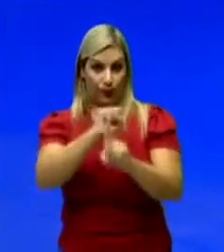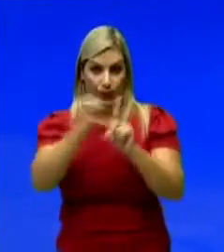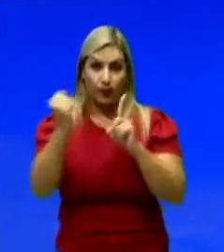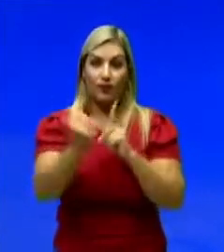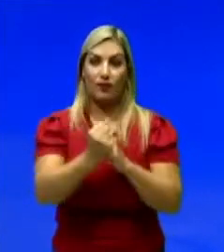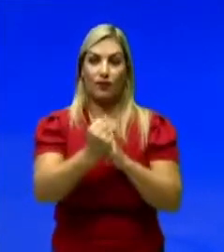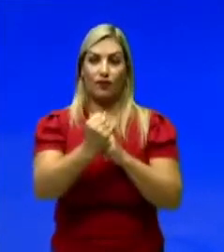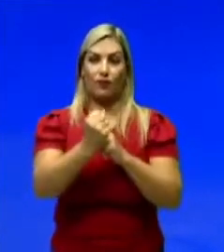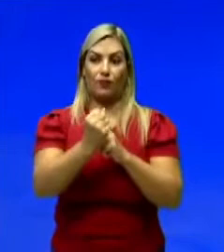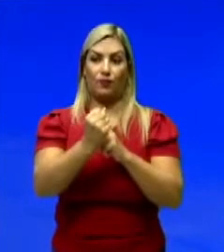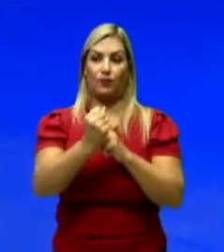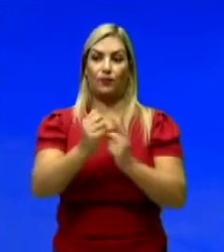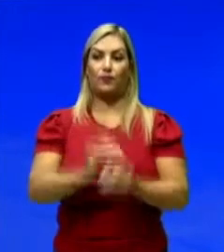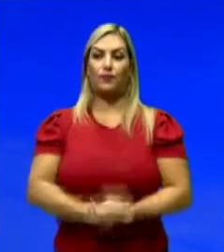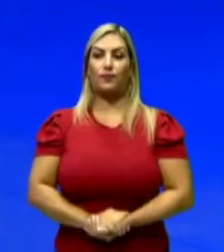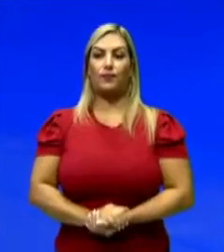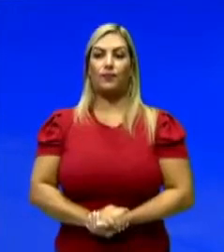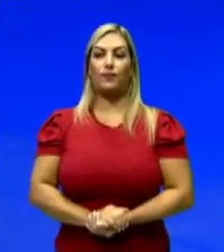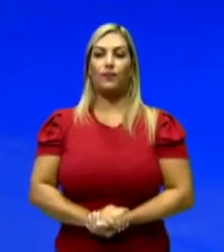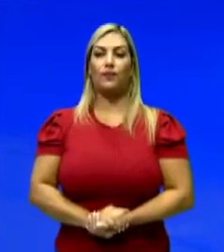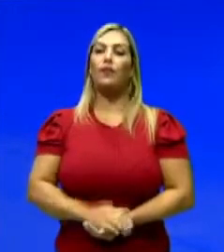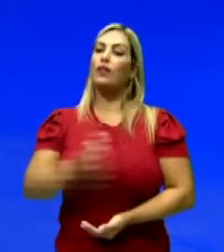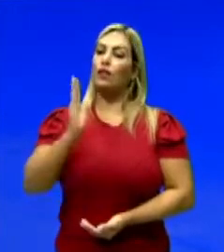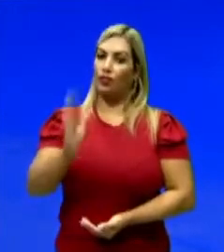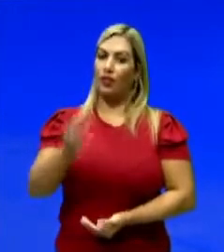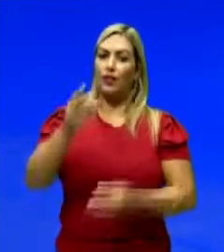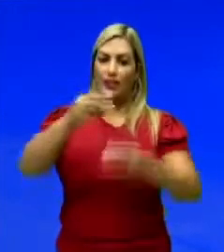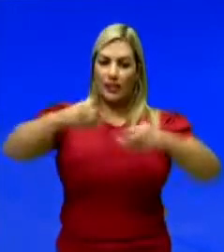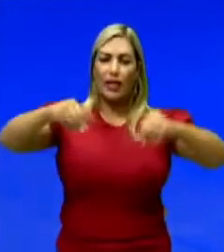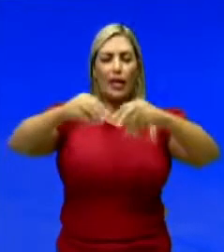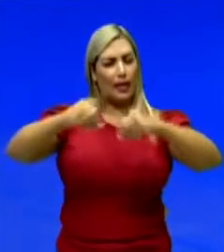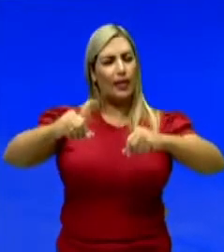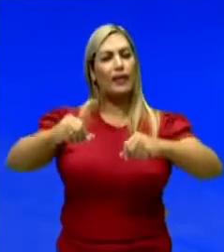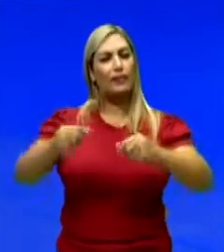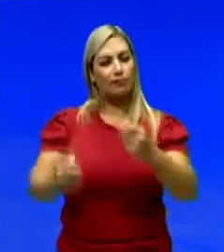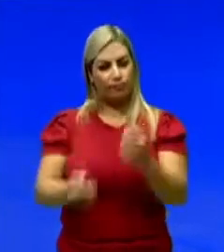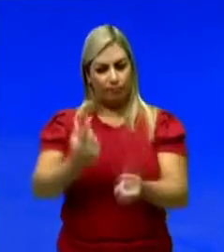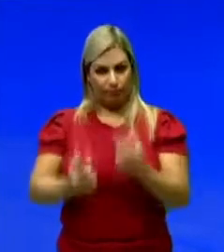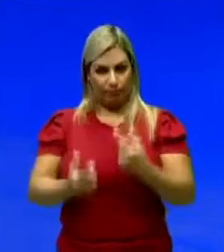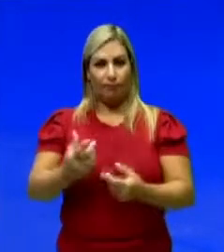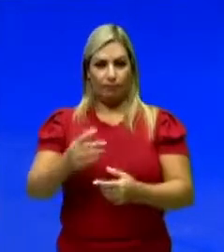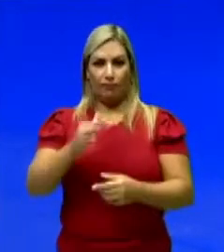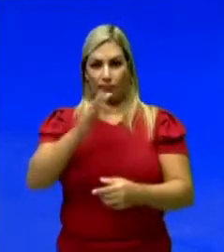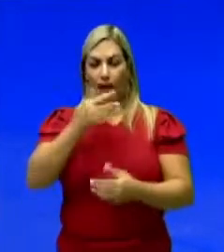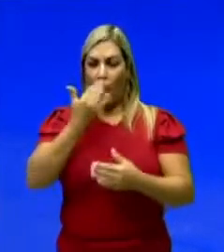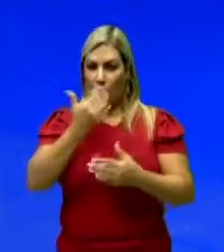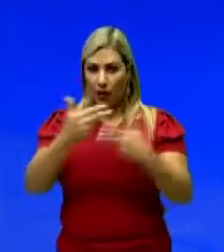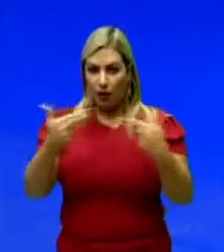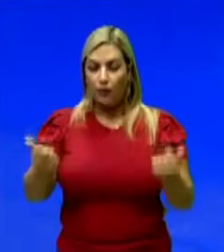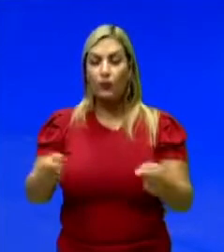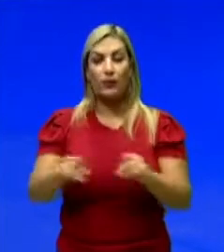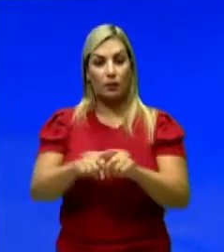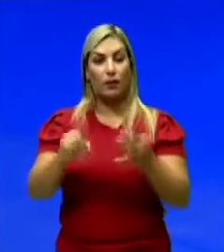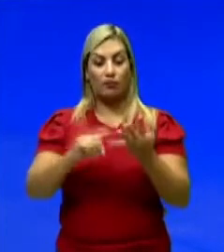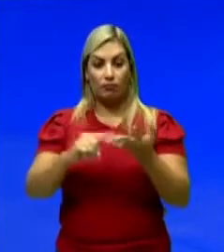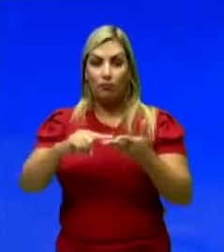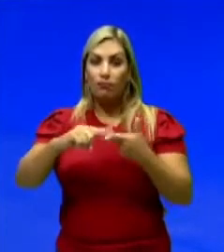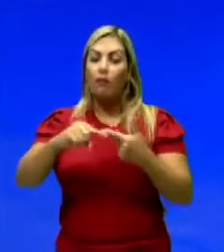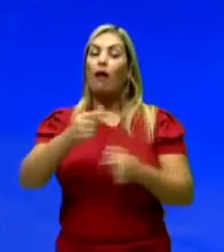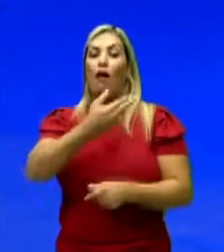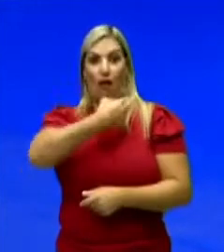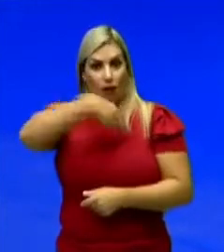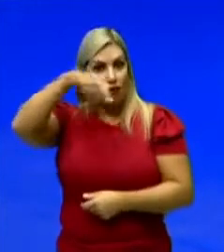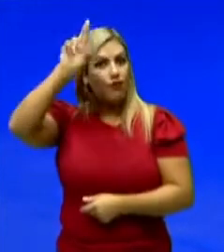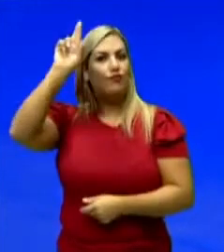sua sociedade e já falamos de terras férteis e a questão da religiosidade que o nilo